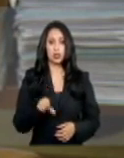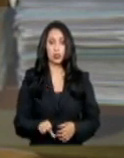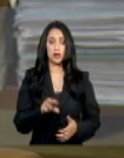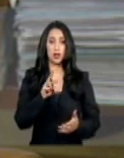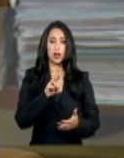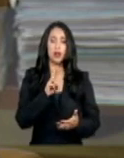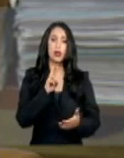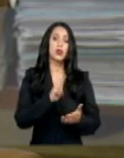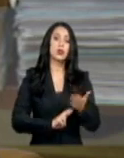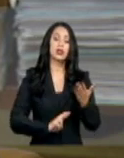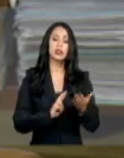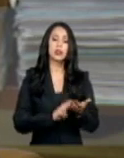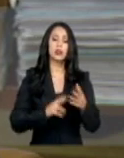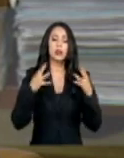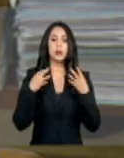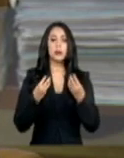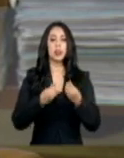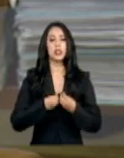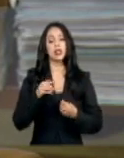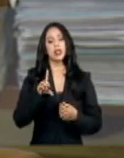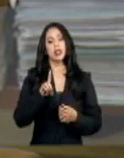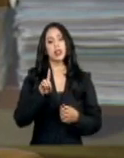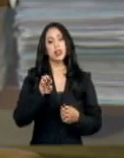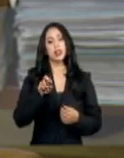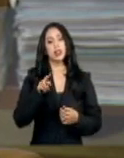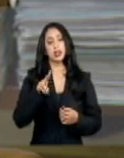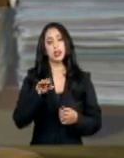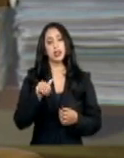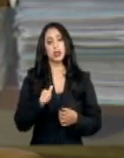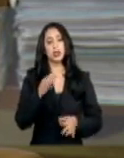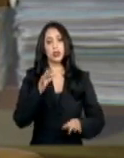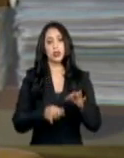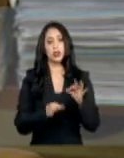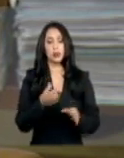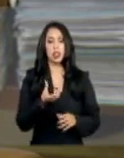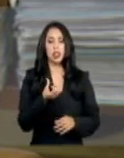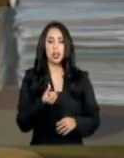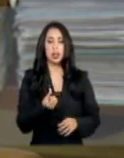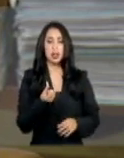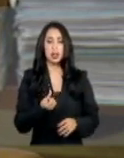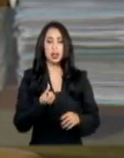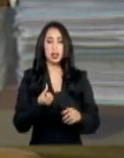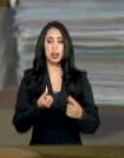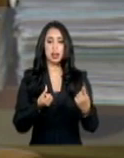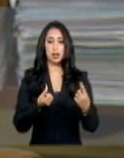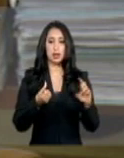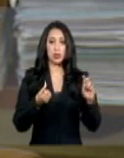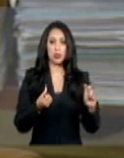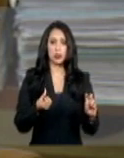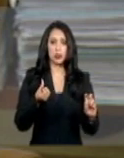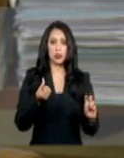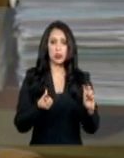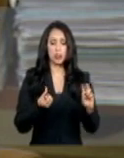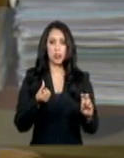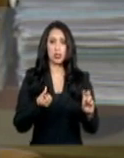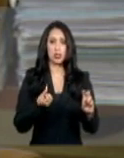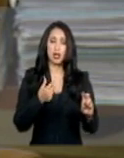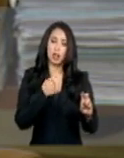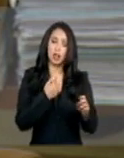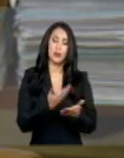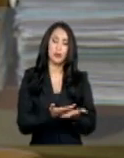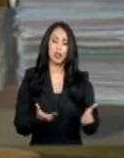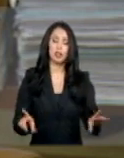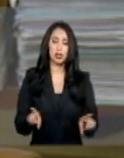acórdão o ministro néri da silveira foi o julgamento plenário por 6 votos a 5 e ou então fiquei também vencido